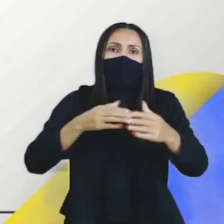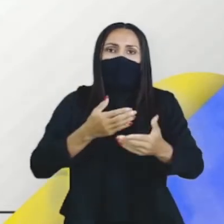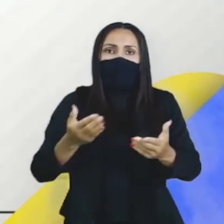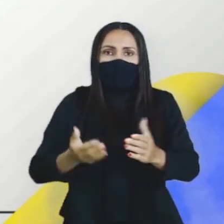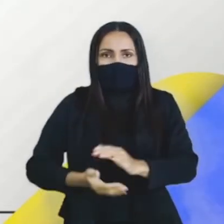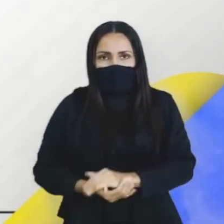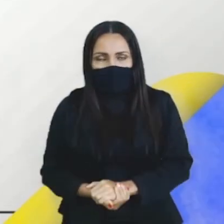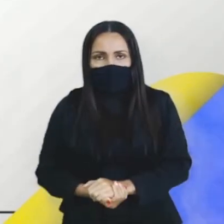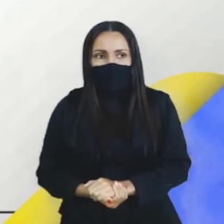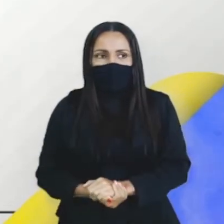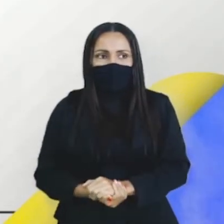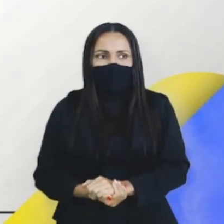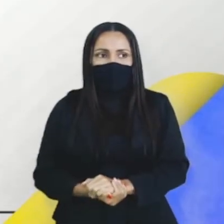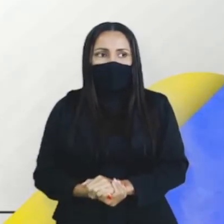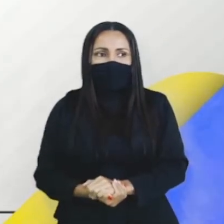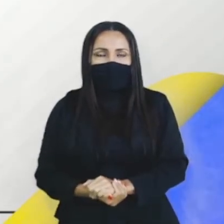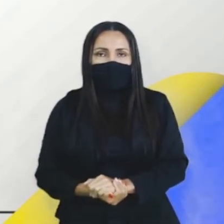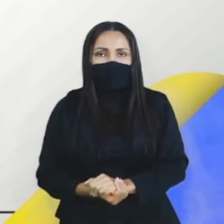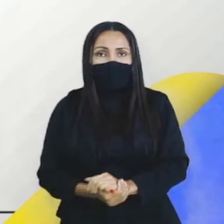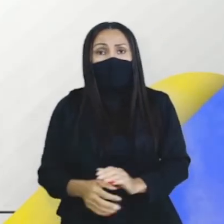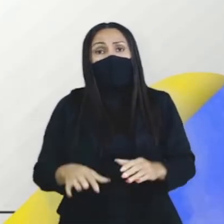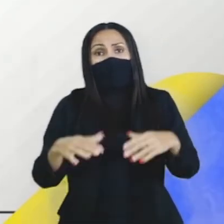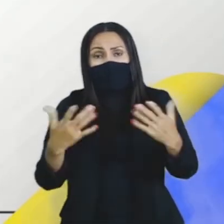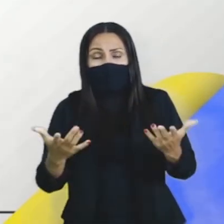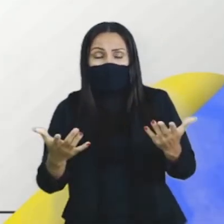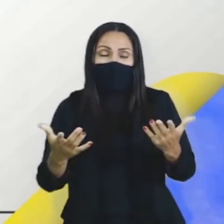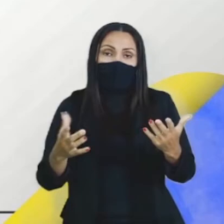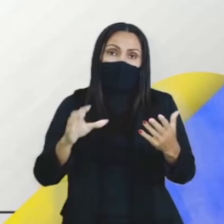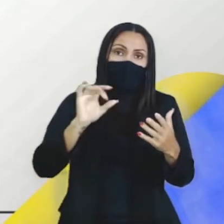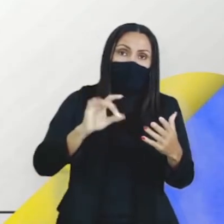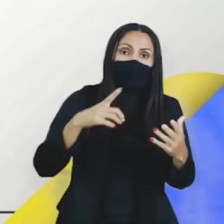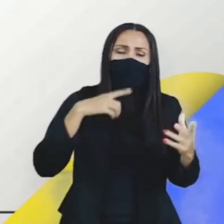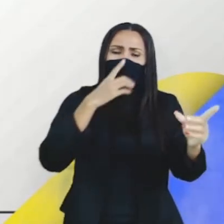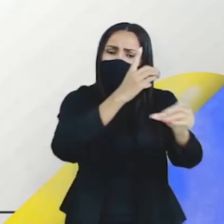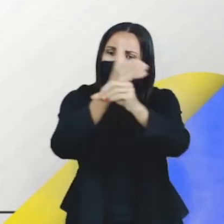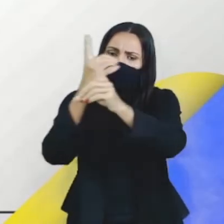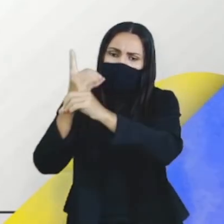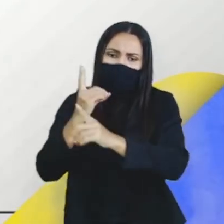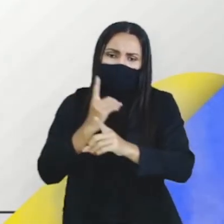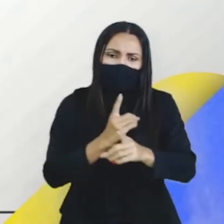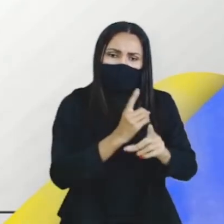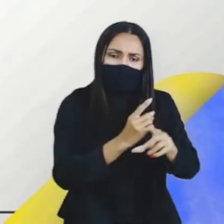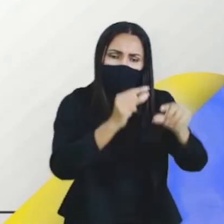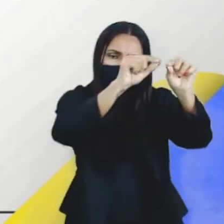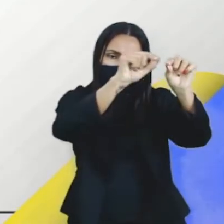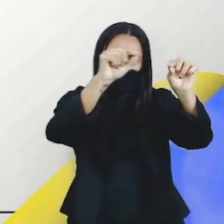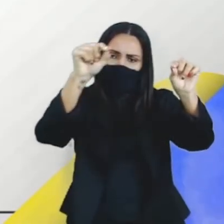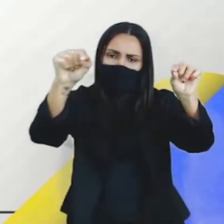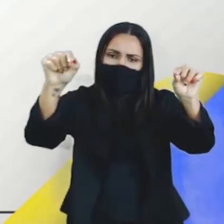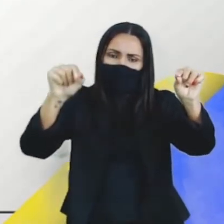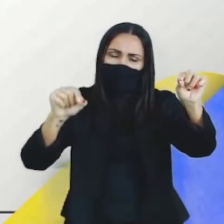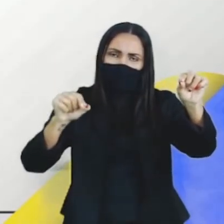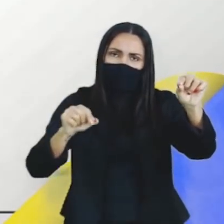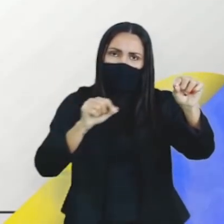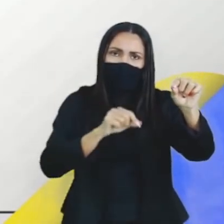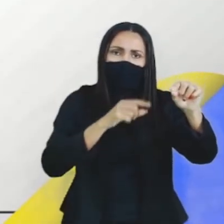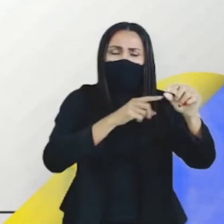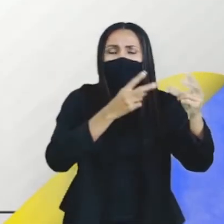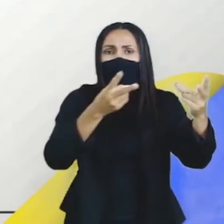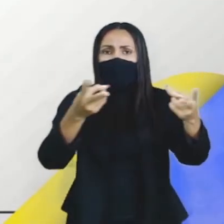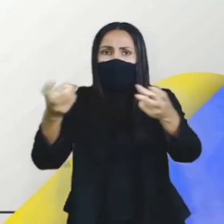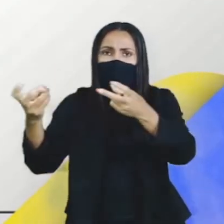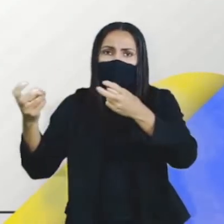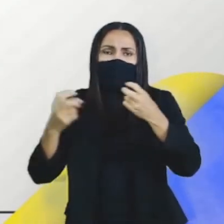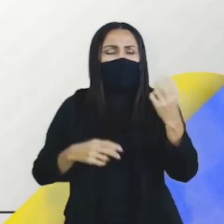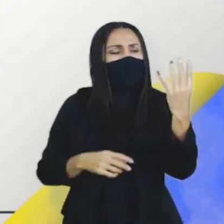face superior do objeto, certo? Então, basta você encontrar esses pontos médios para você determinar 4